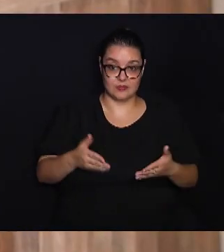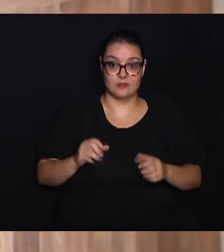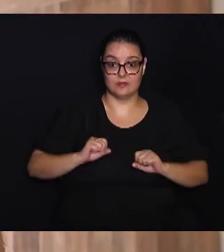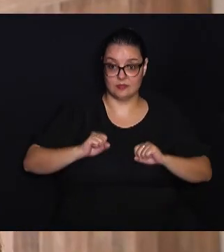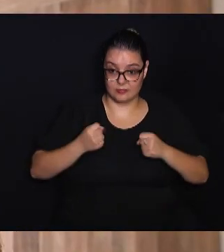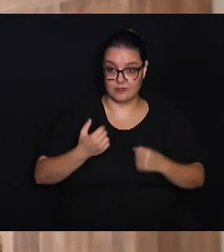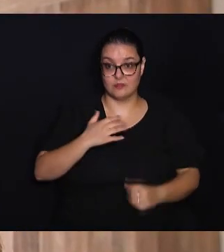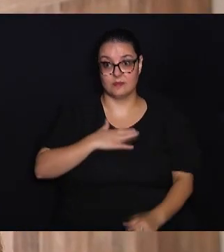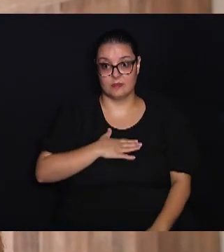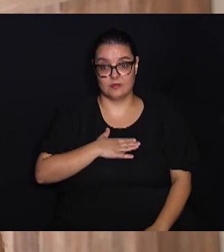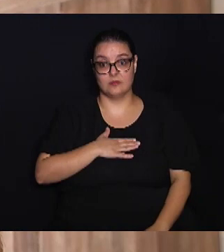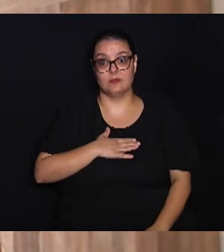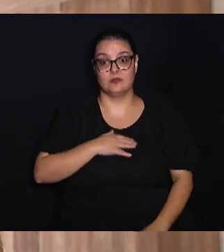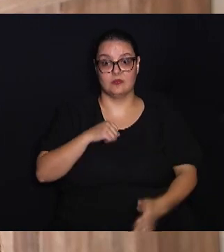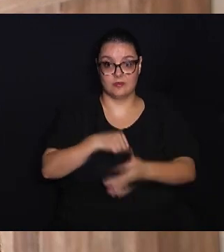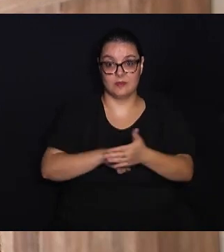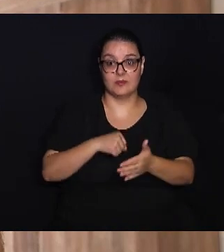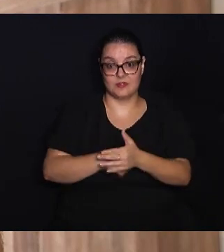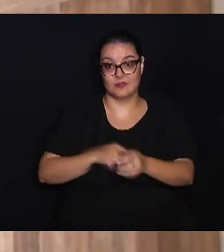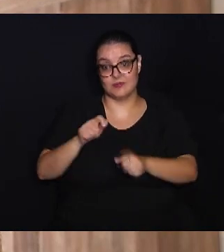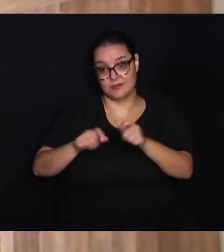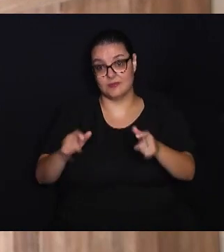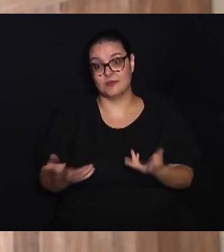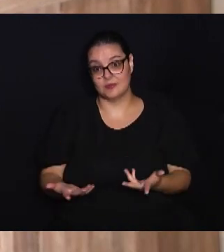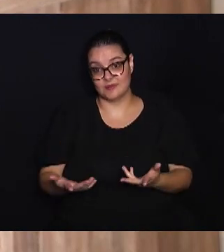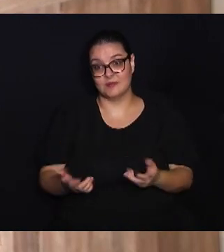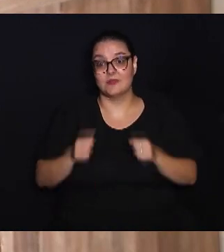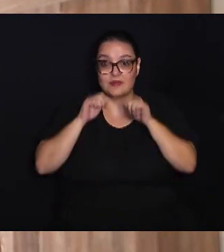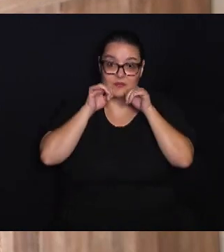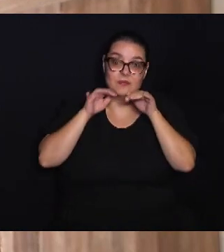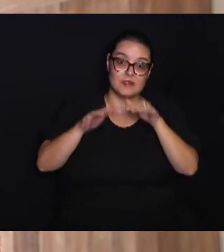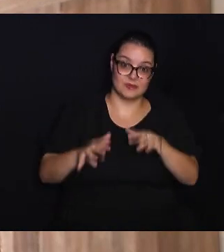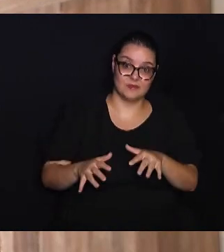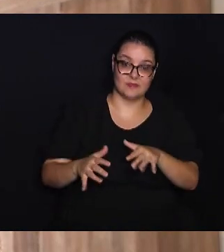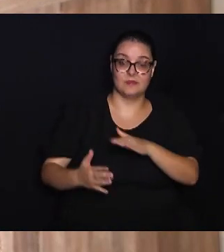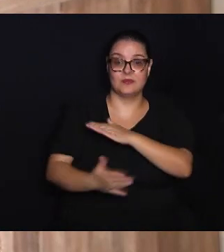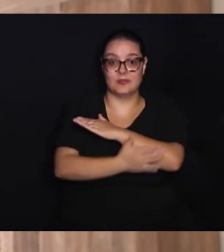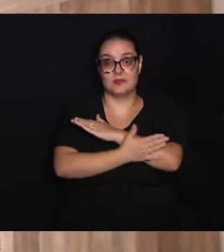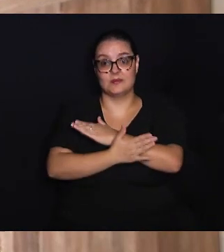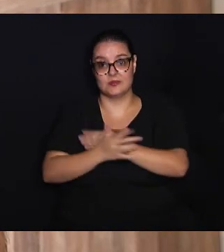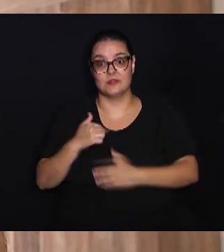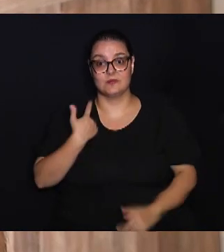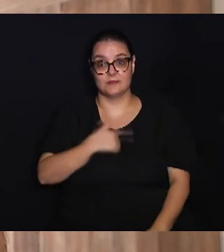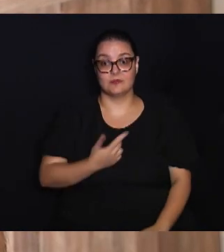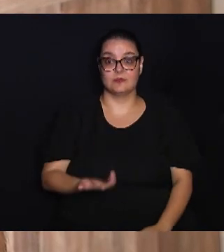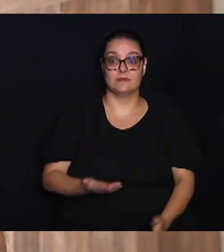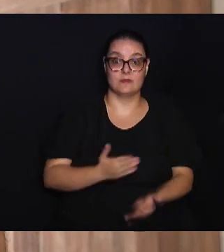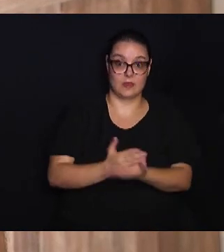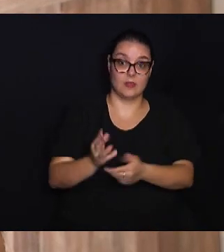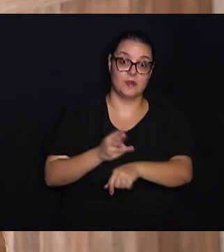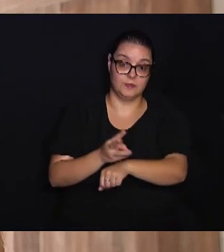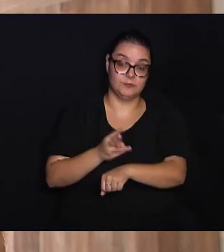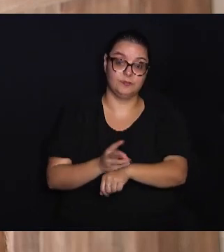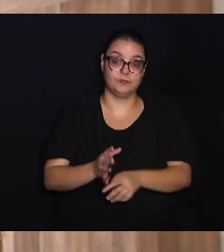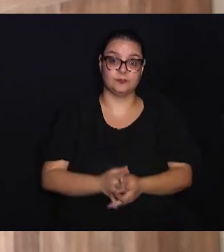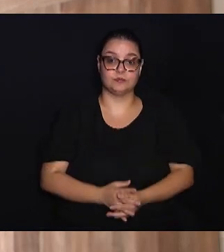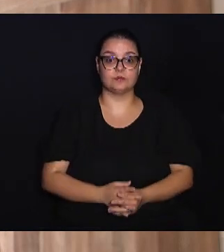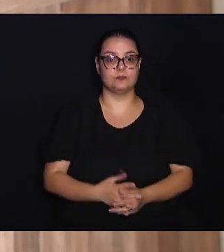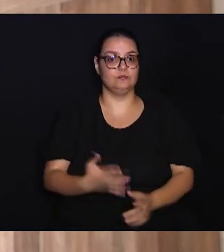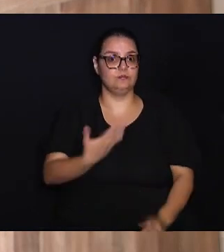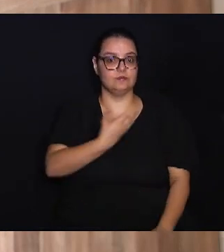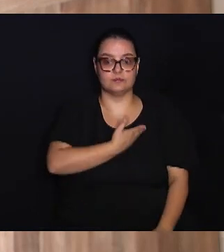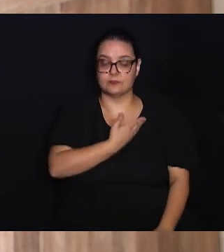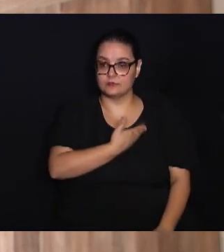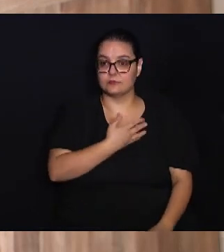do do meu esforço da da minha luta de pessoas abençoadas aí para ajudar a gente porque comecei pelo WhatsApp